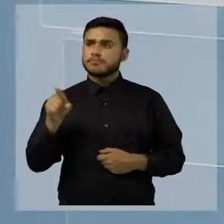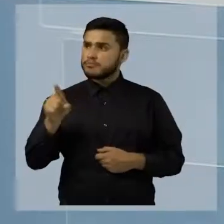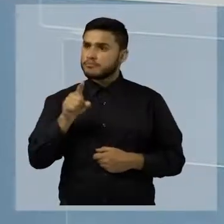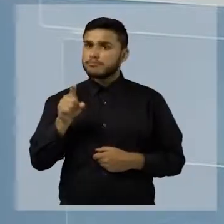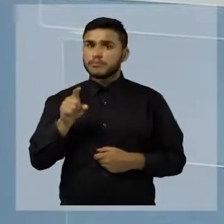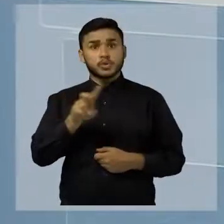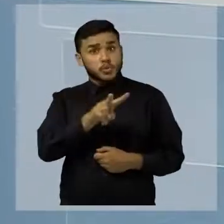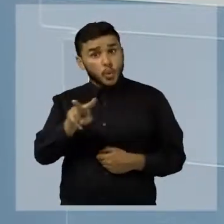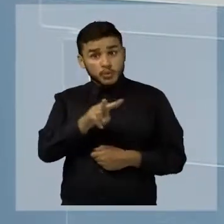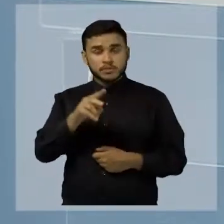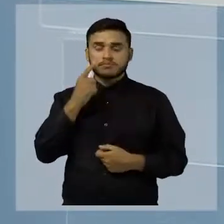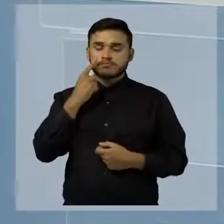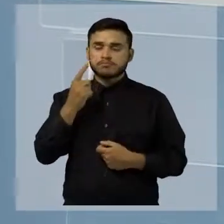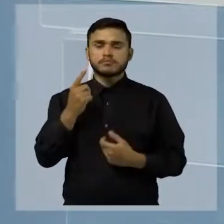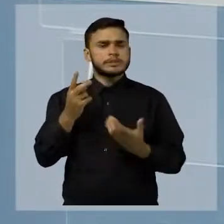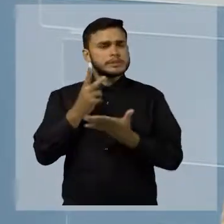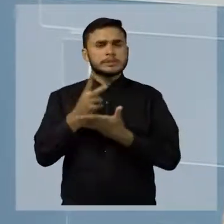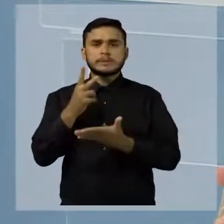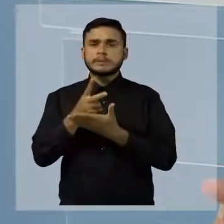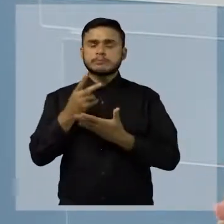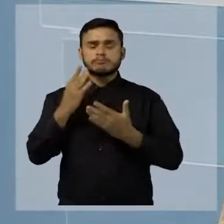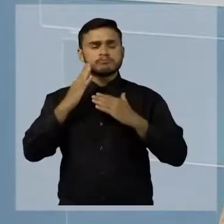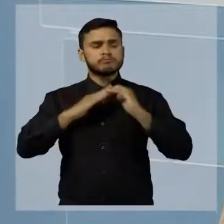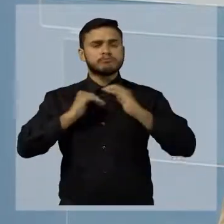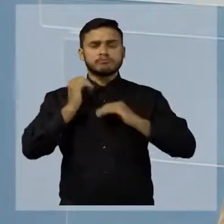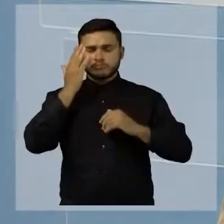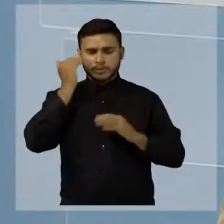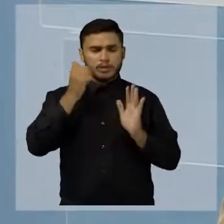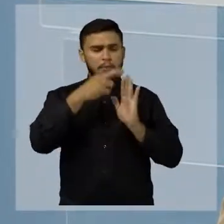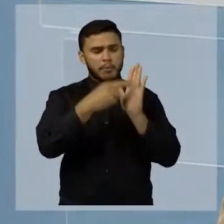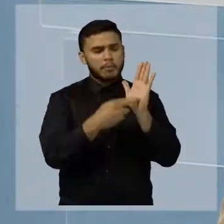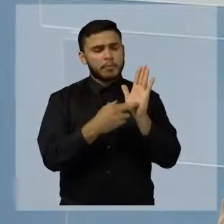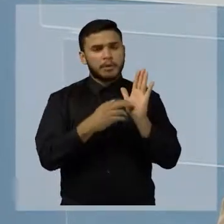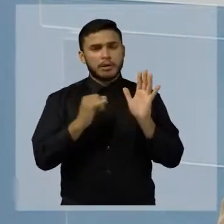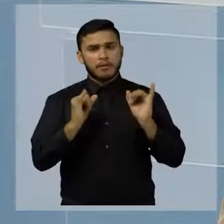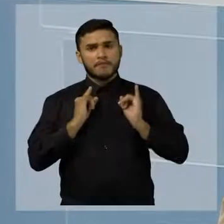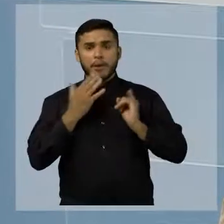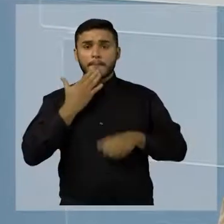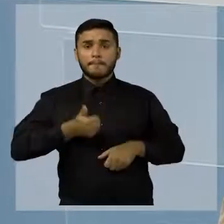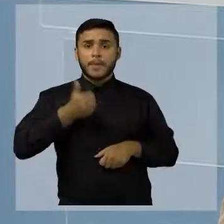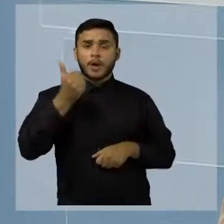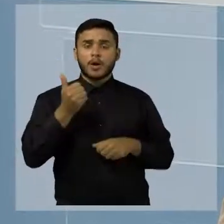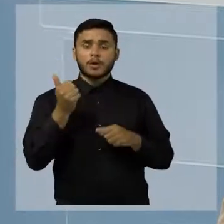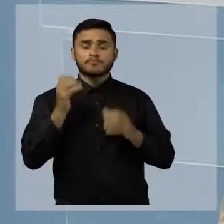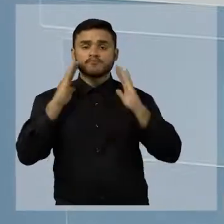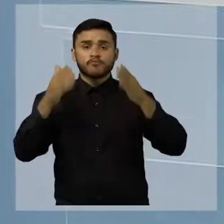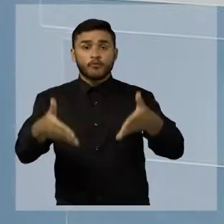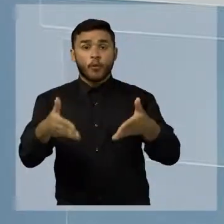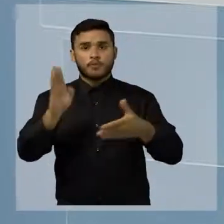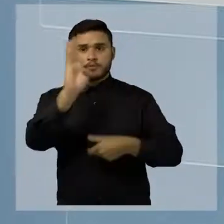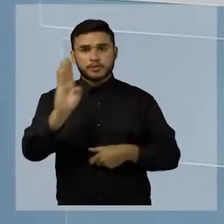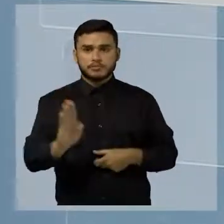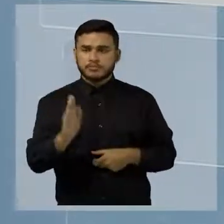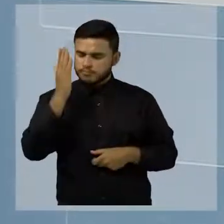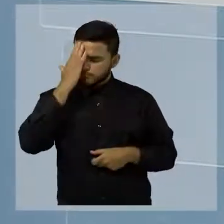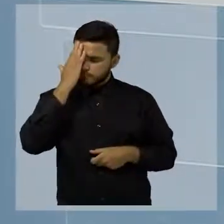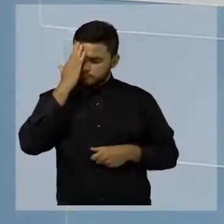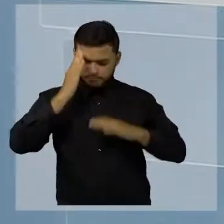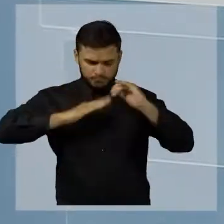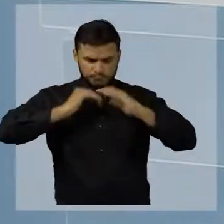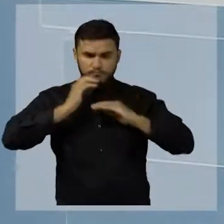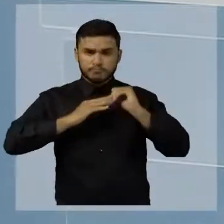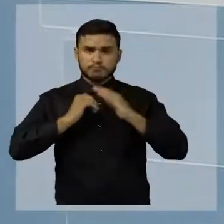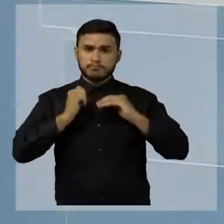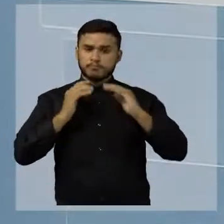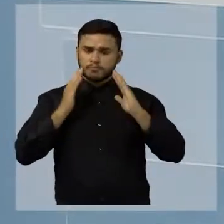participado de consultas sobre qual a melhor reforma de previdência para o Brasil. Ele que é uma autoridade